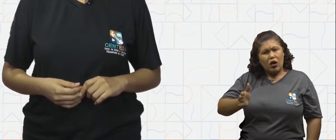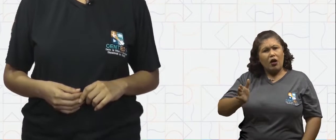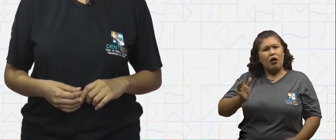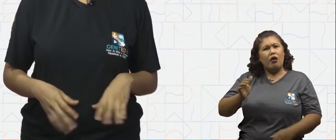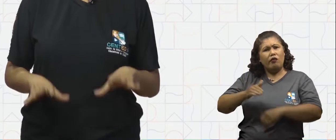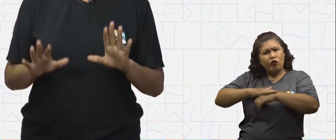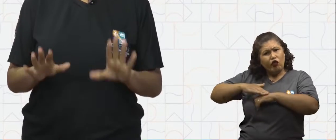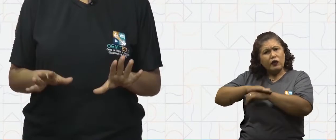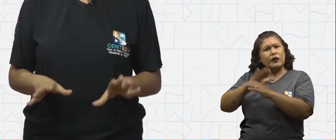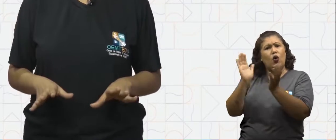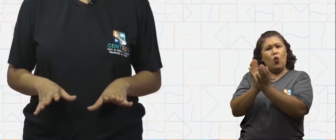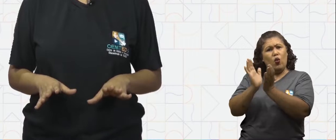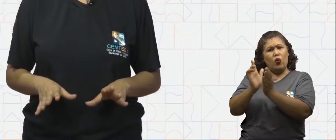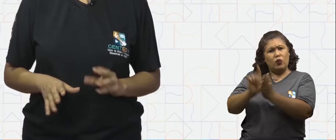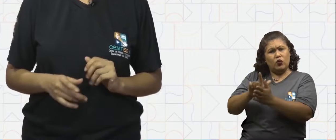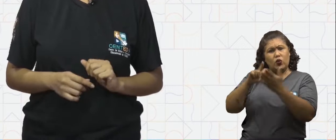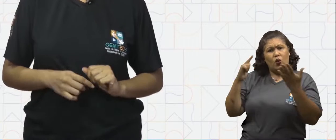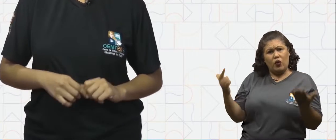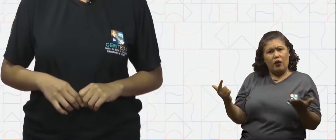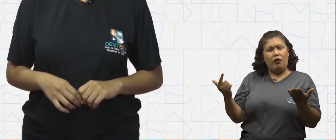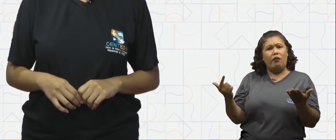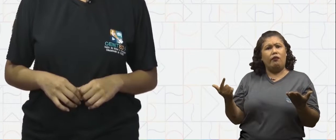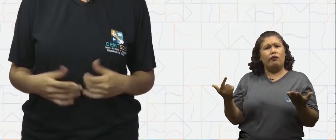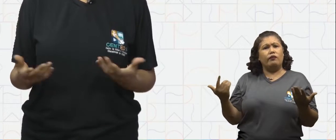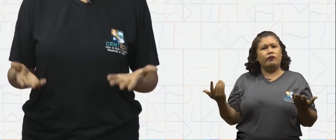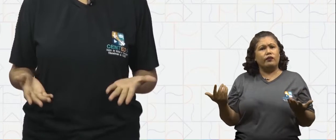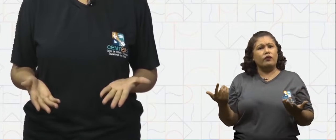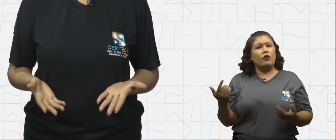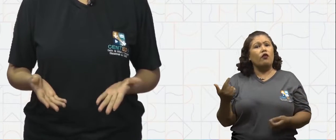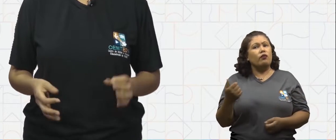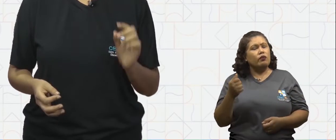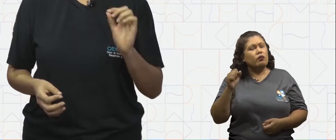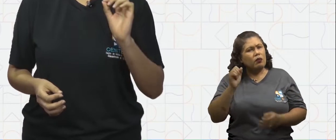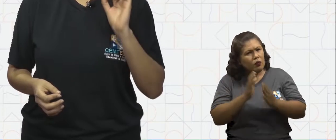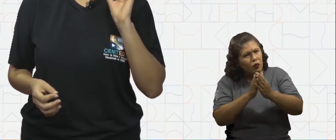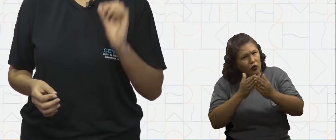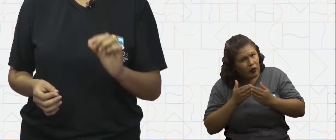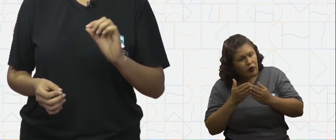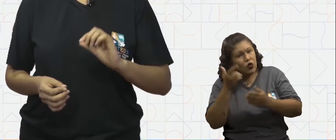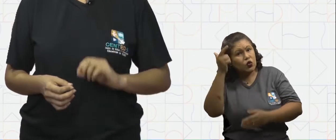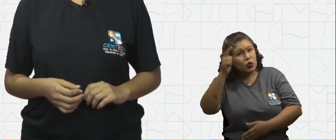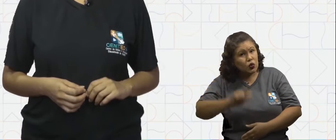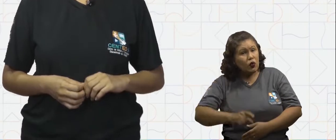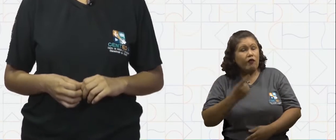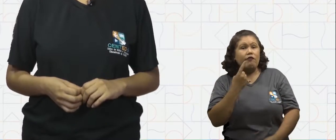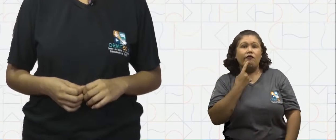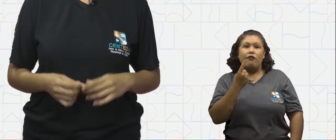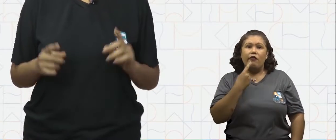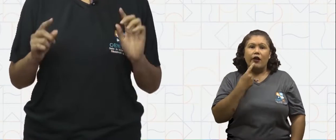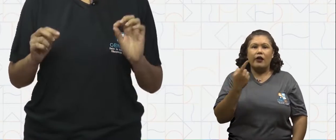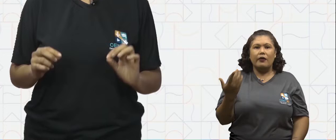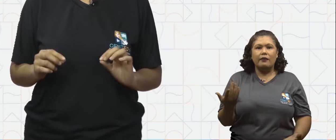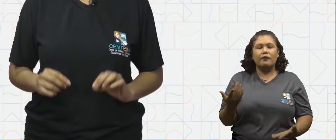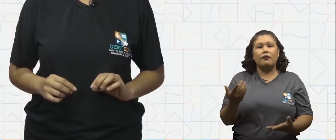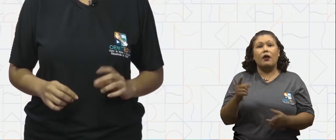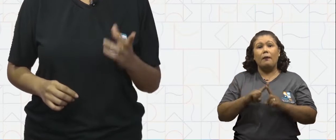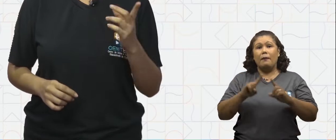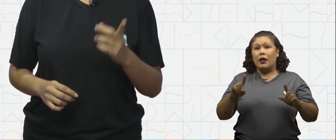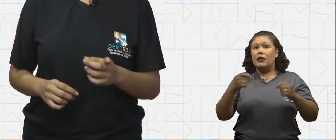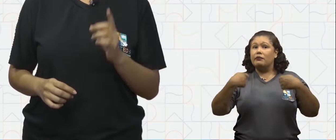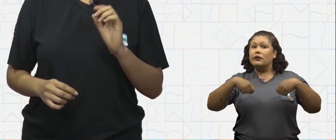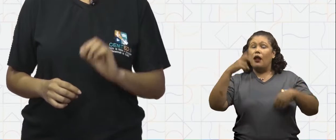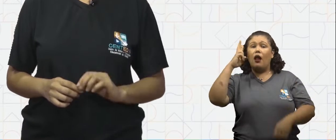cartinha para a equipe, mas deve ser o que a Bianca falou mesmo. Acho que devemos fazer sim essa nova tentativa.